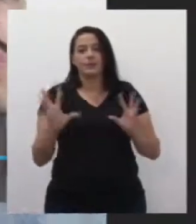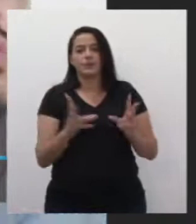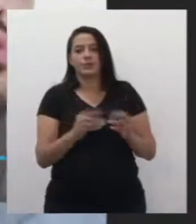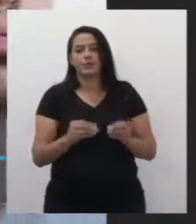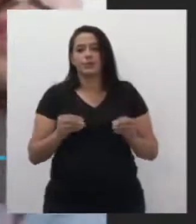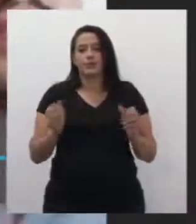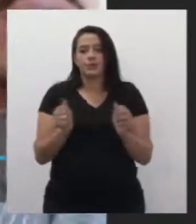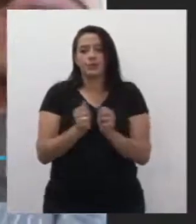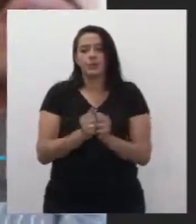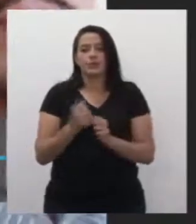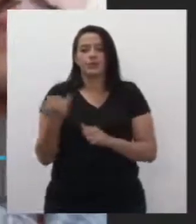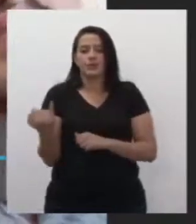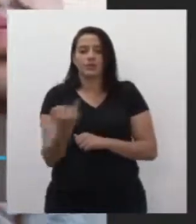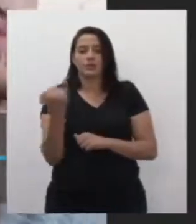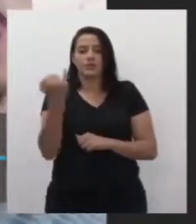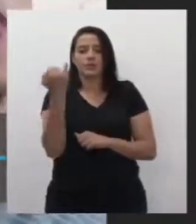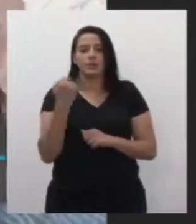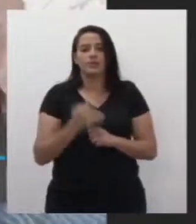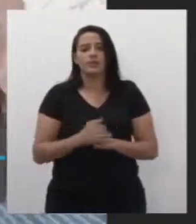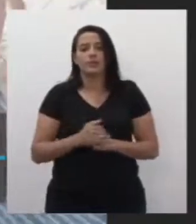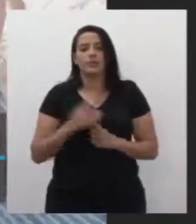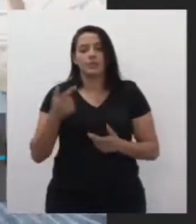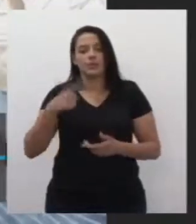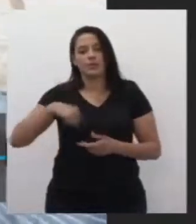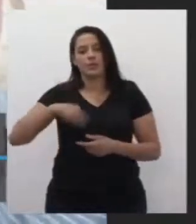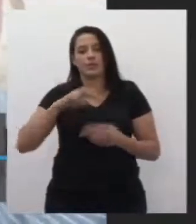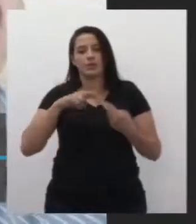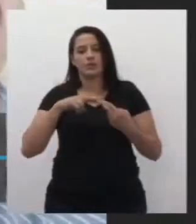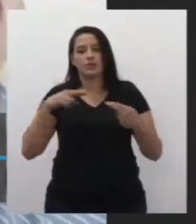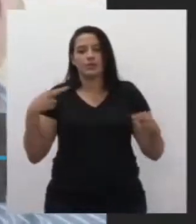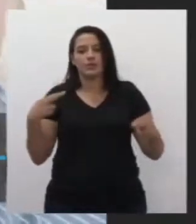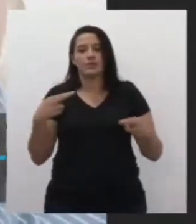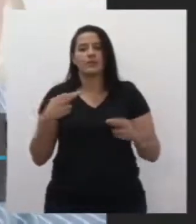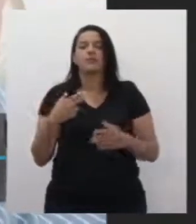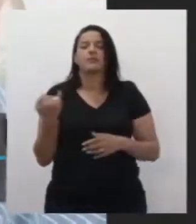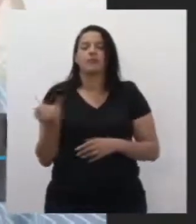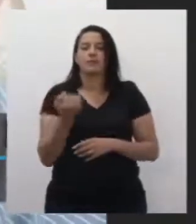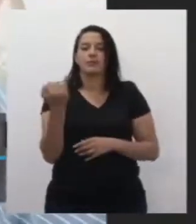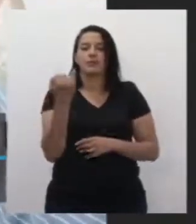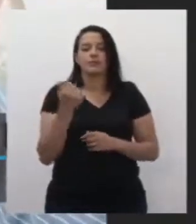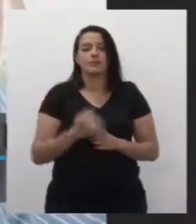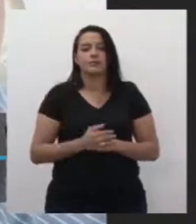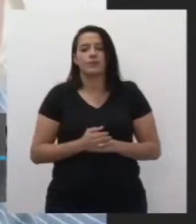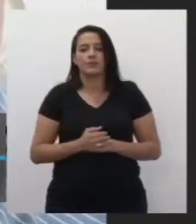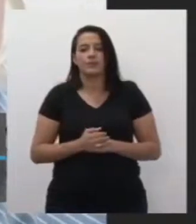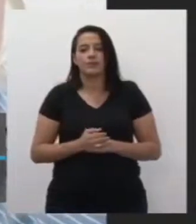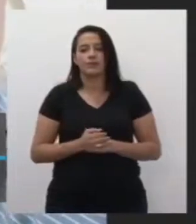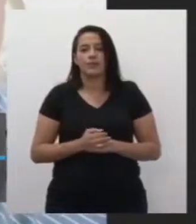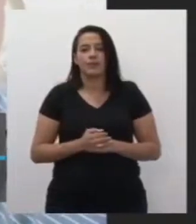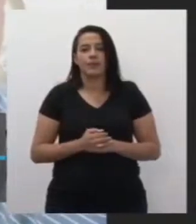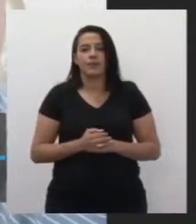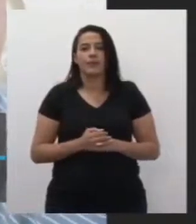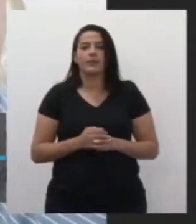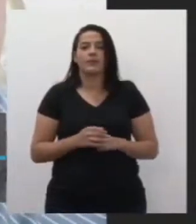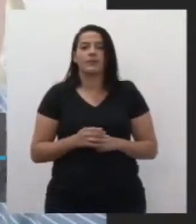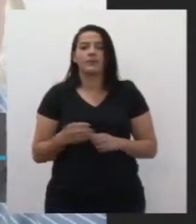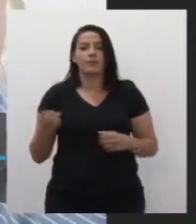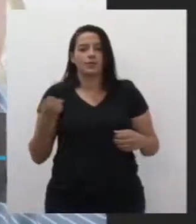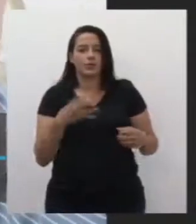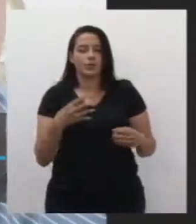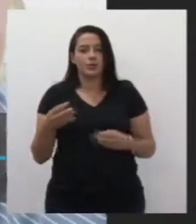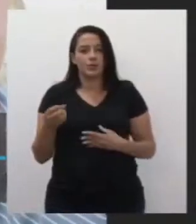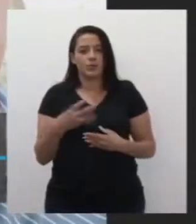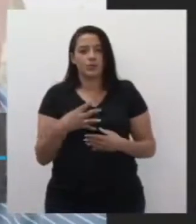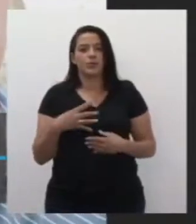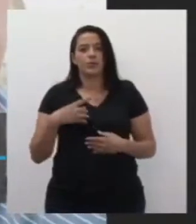coisa muito importante, né, para a nossa rede, educação que precisa tanto de novas alternativas. Eu acho que o que